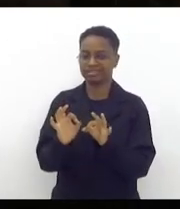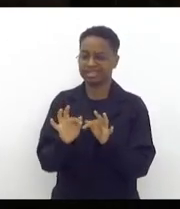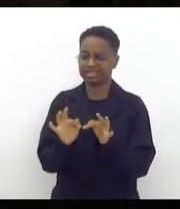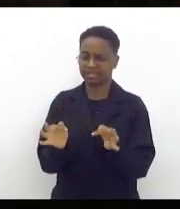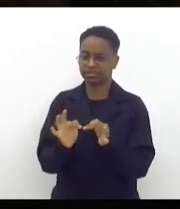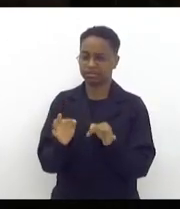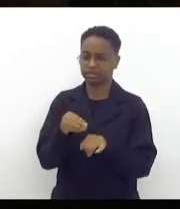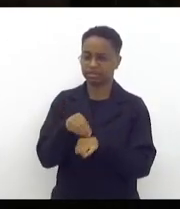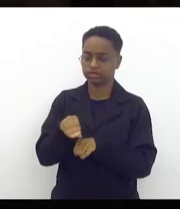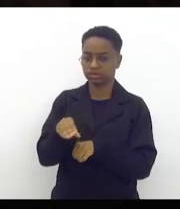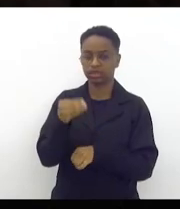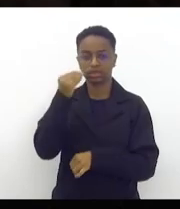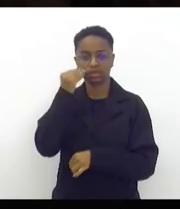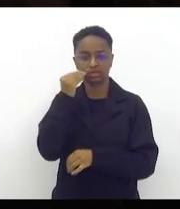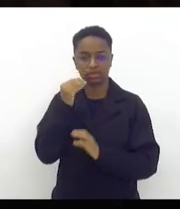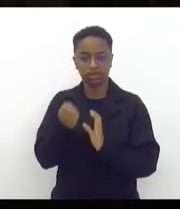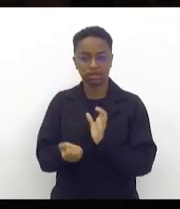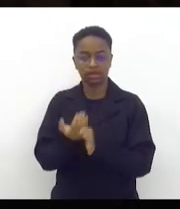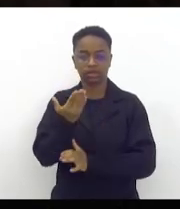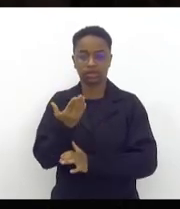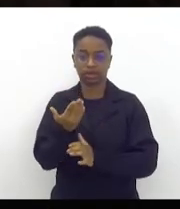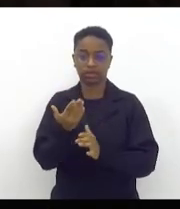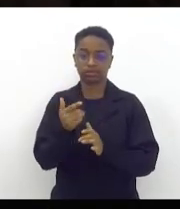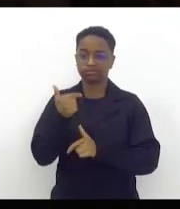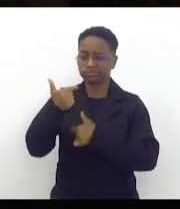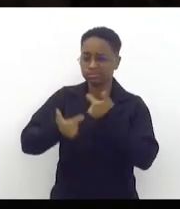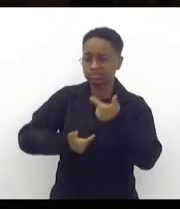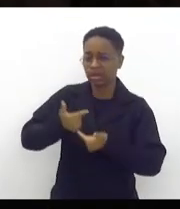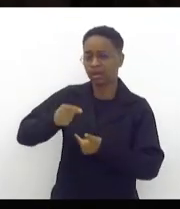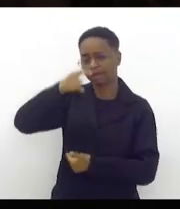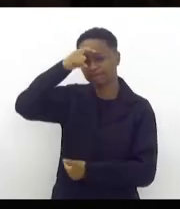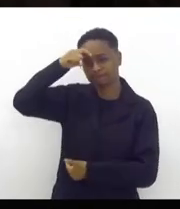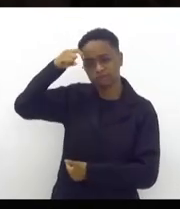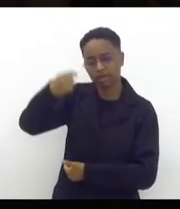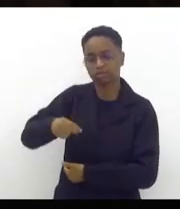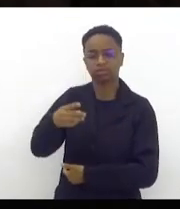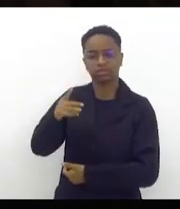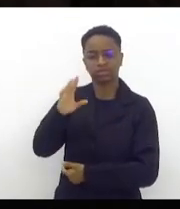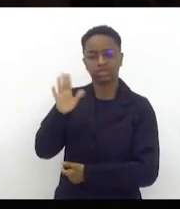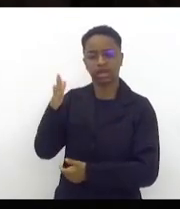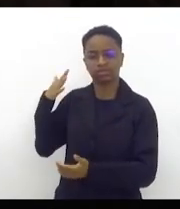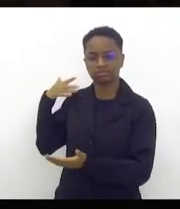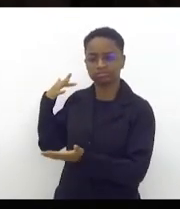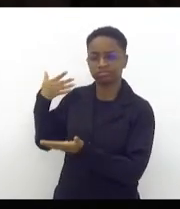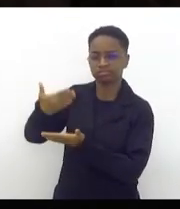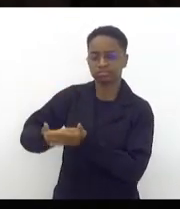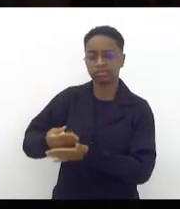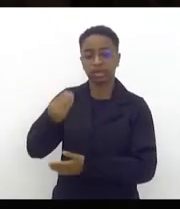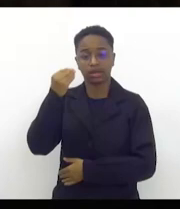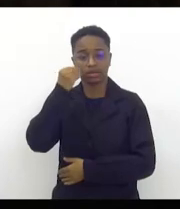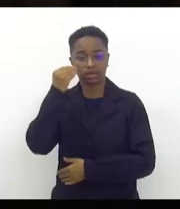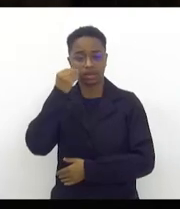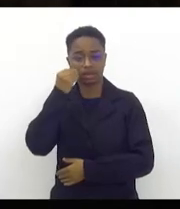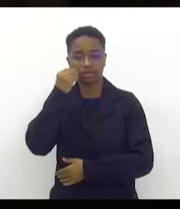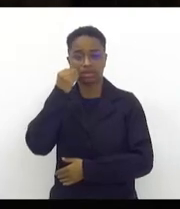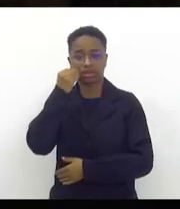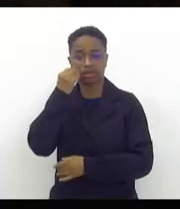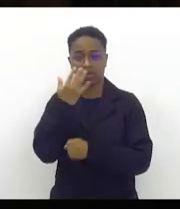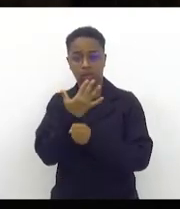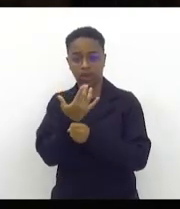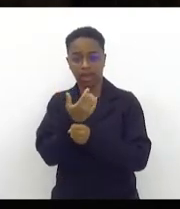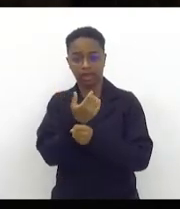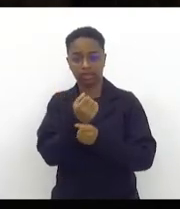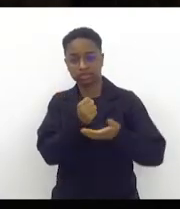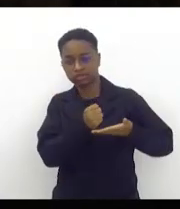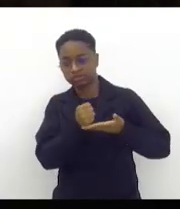simples para que isso viesse a acontecer, trabalhamos desde lá de trás para que conseguíssemos levar esse campus da UERJ com a Faculdade